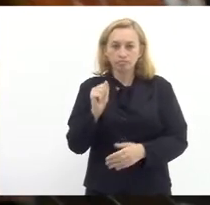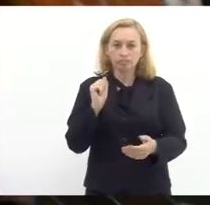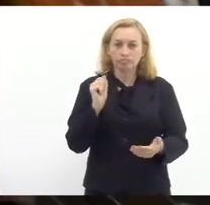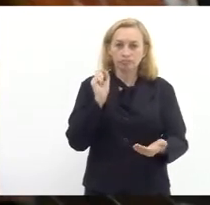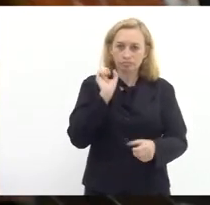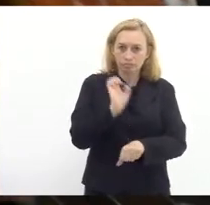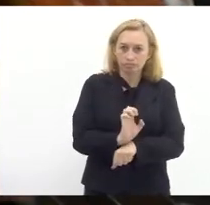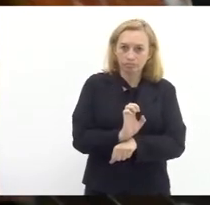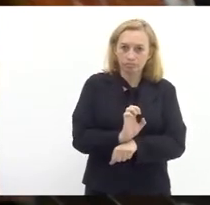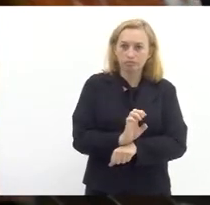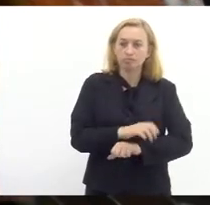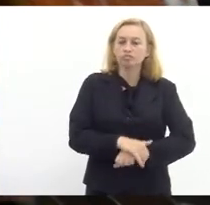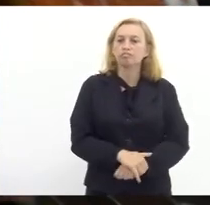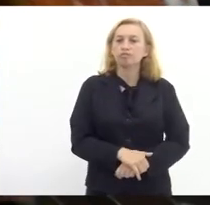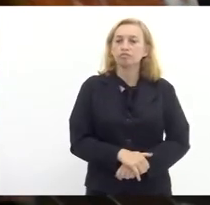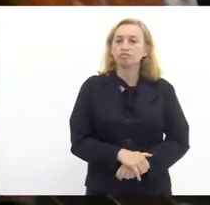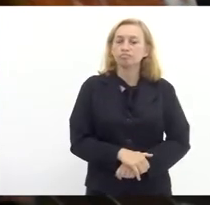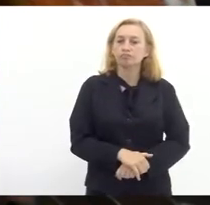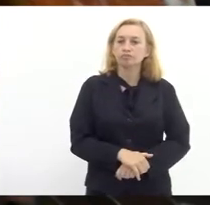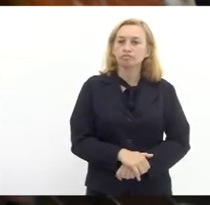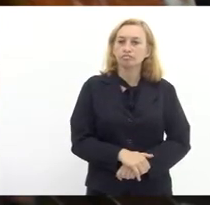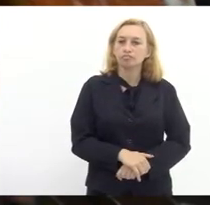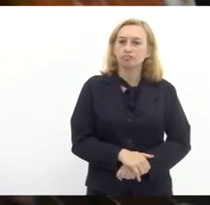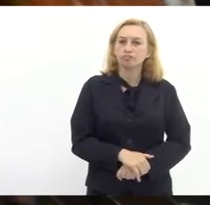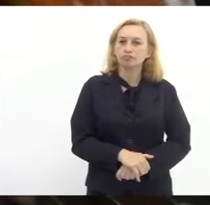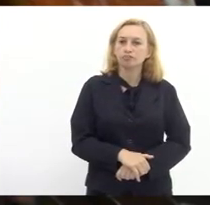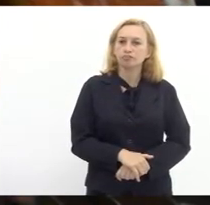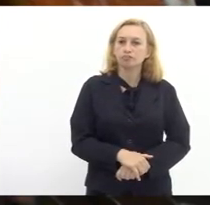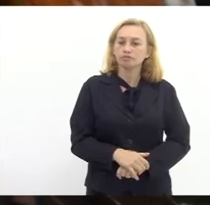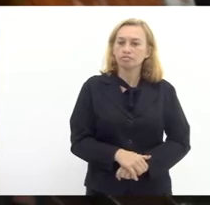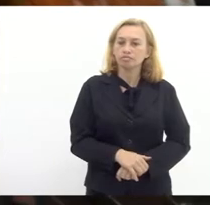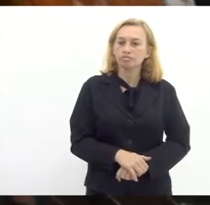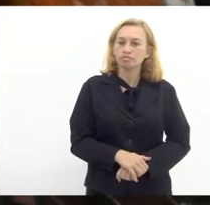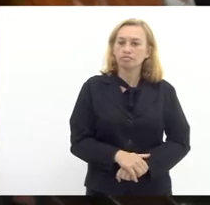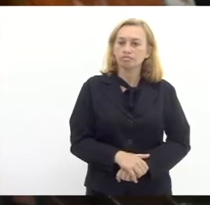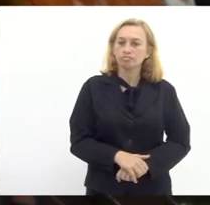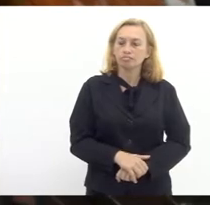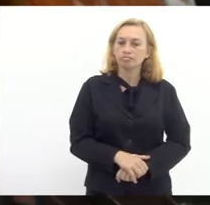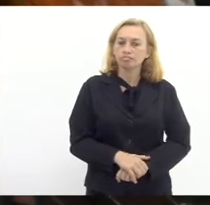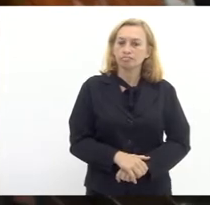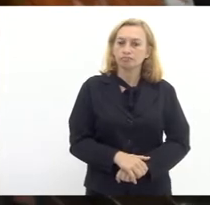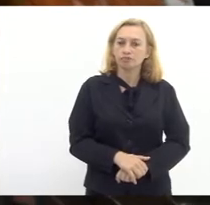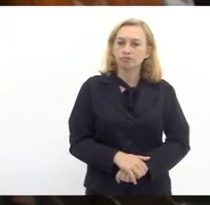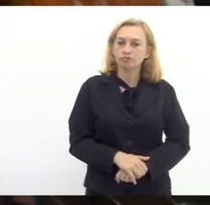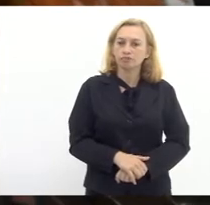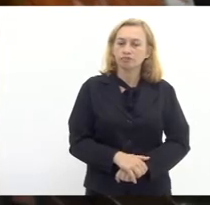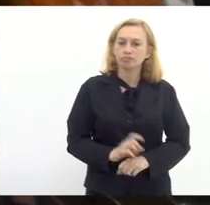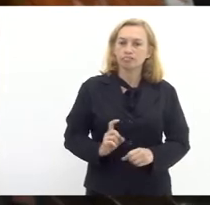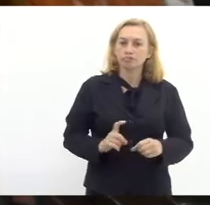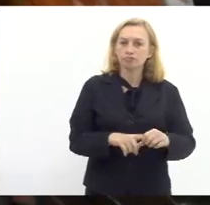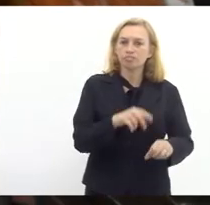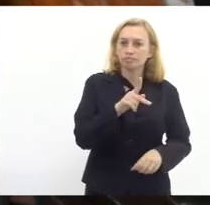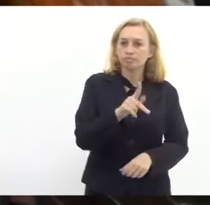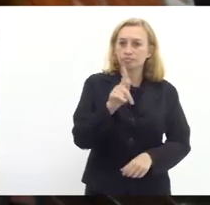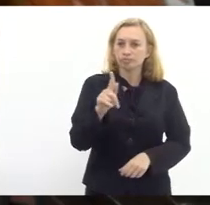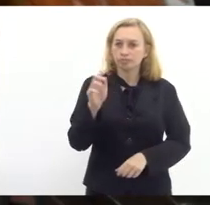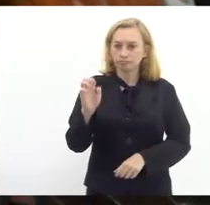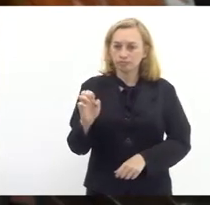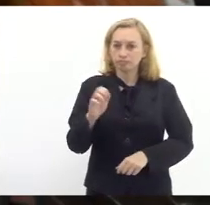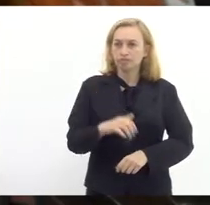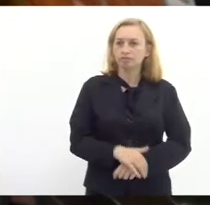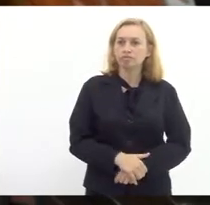gente, por força de lei, a gente celebra esse convênio com a PGE para que